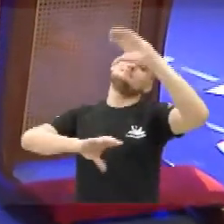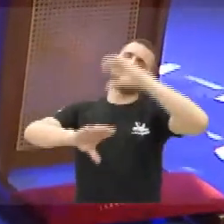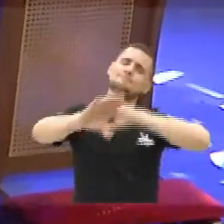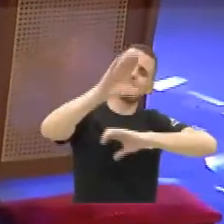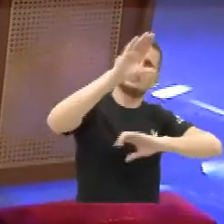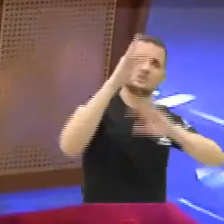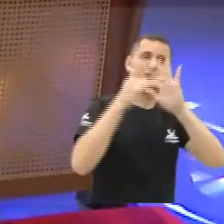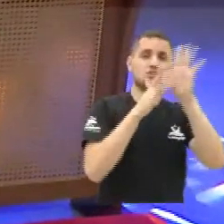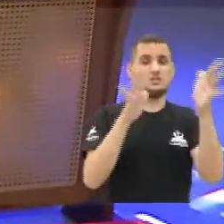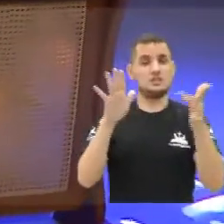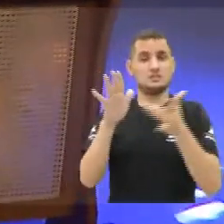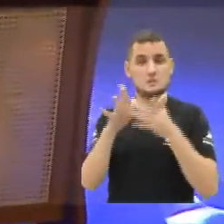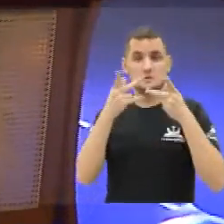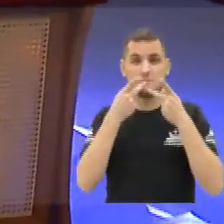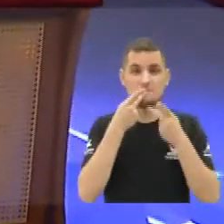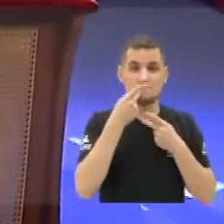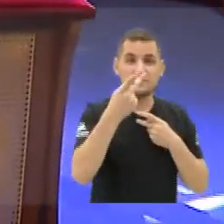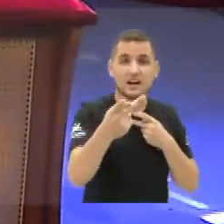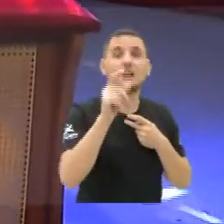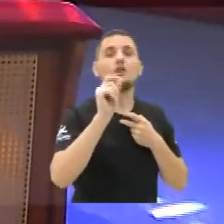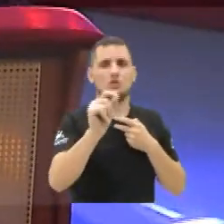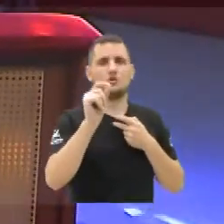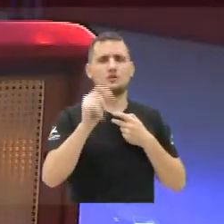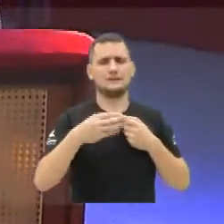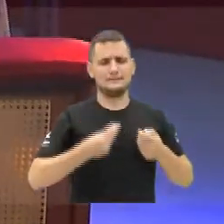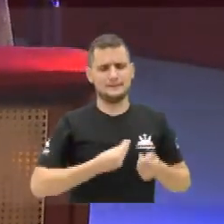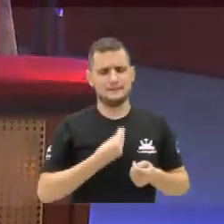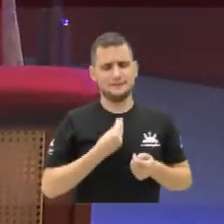levantarei, eu te